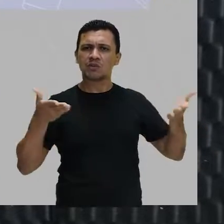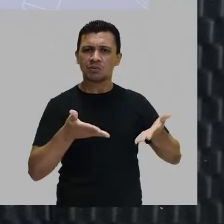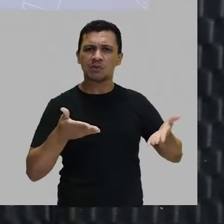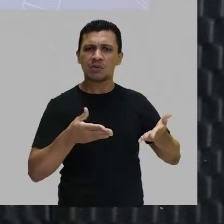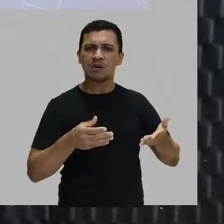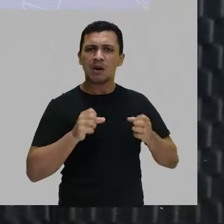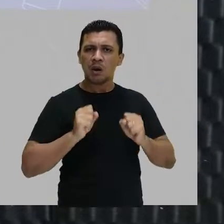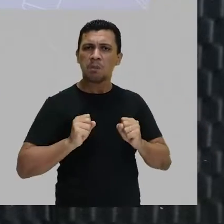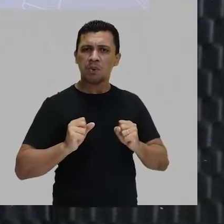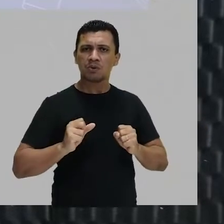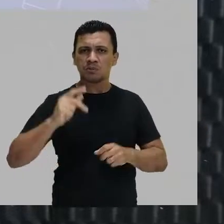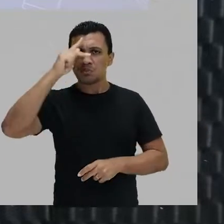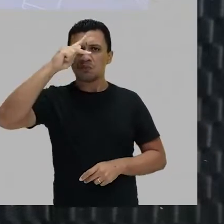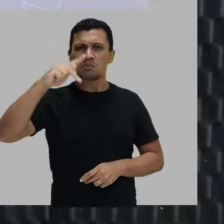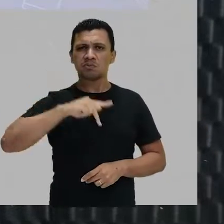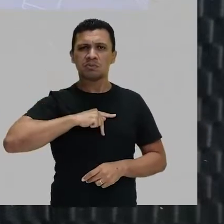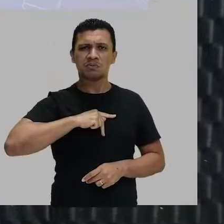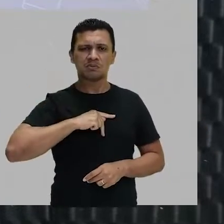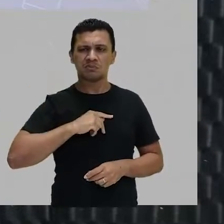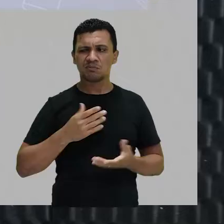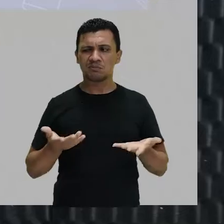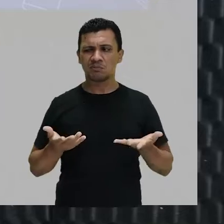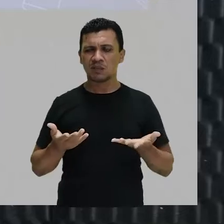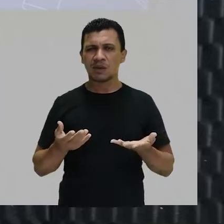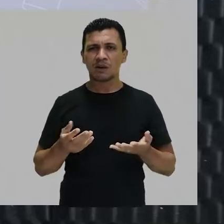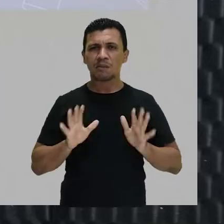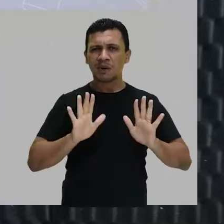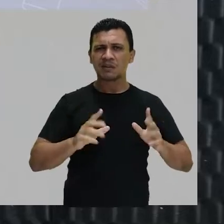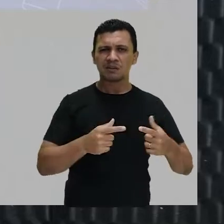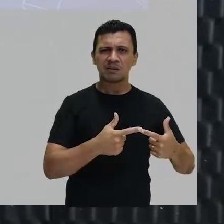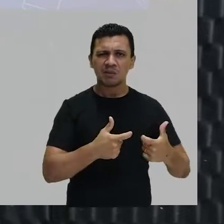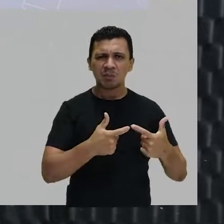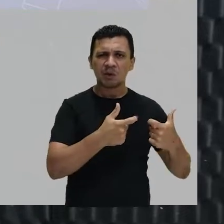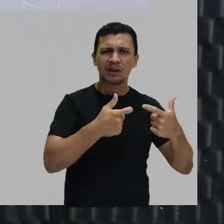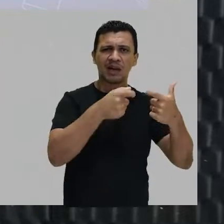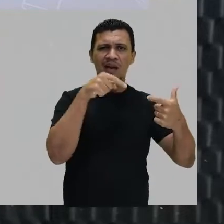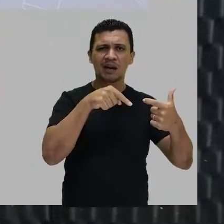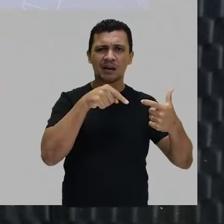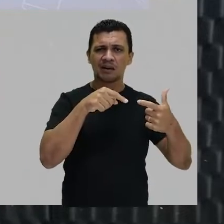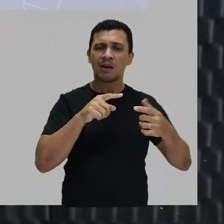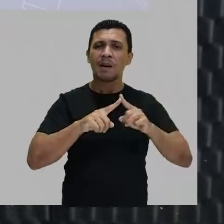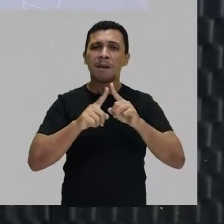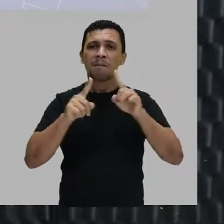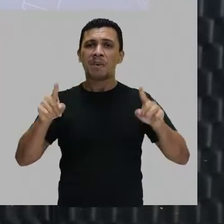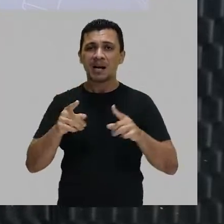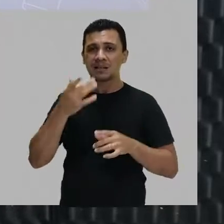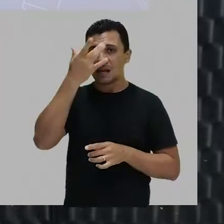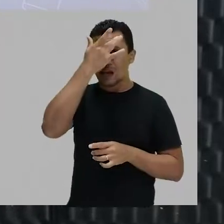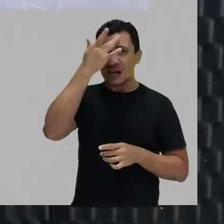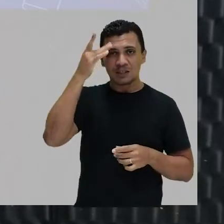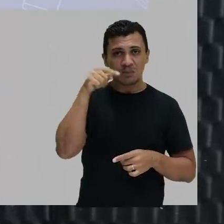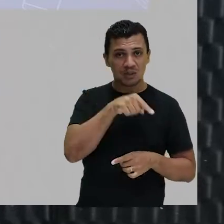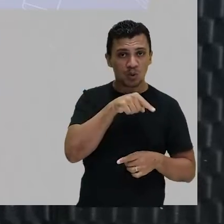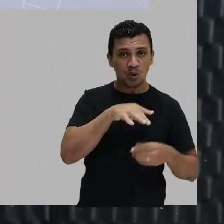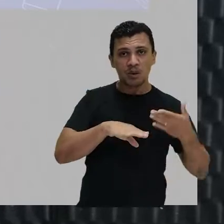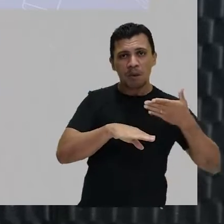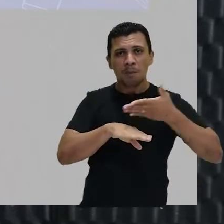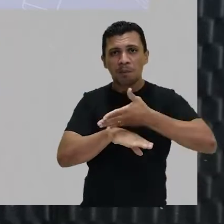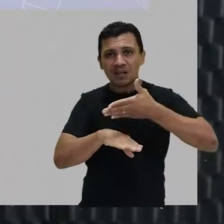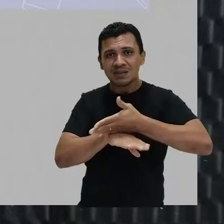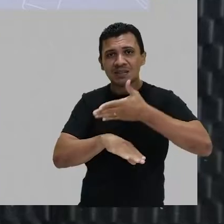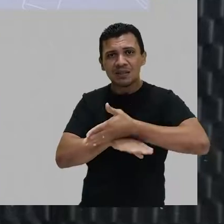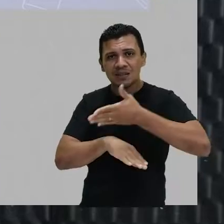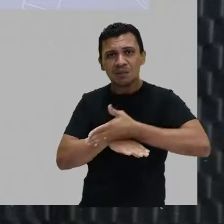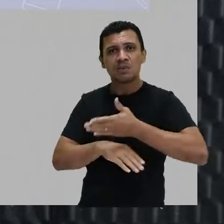subjetiva. O professor está ficando meio perdido. Eu vou falar sobre guerra, mas eu vou fazer com que as pessoas participem da cena. Como eu vou fazer isso?